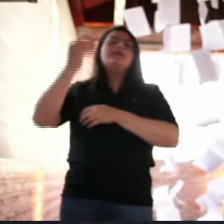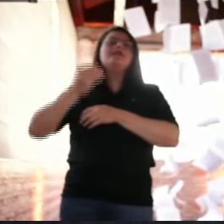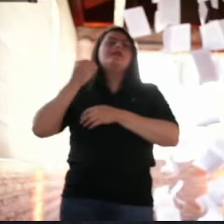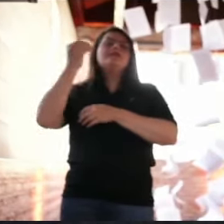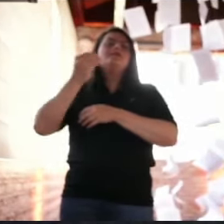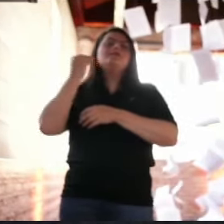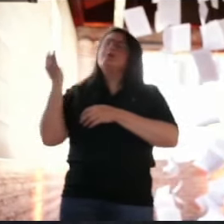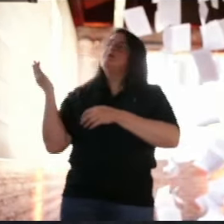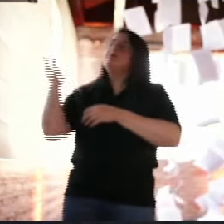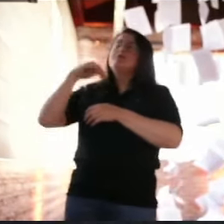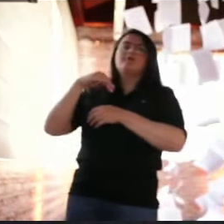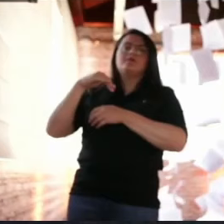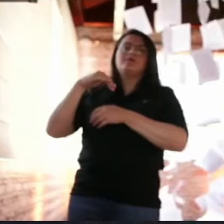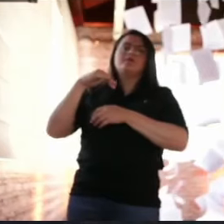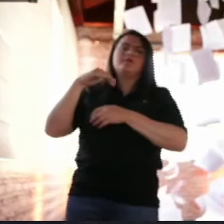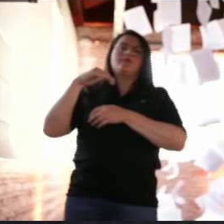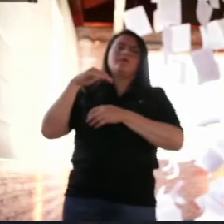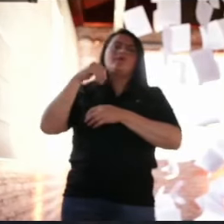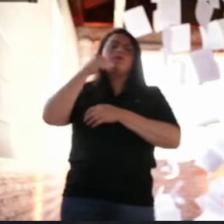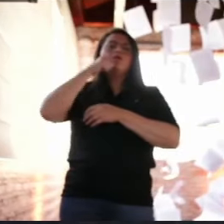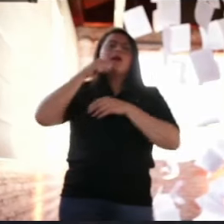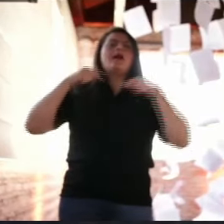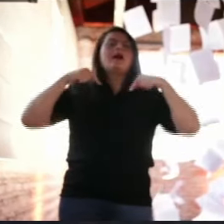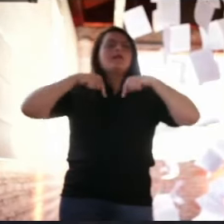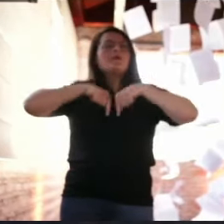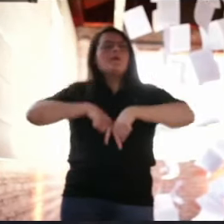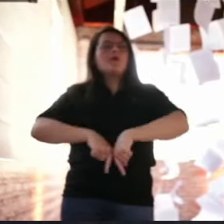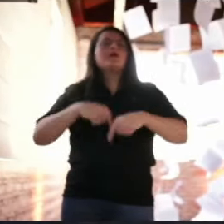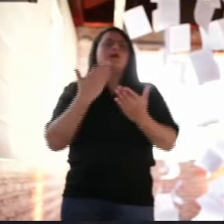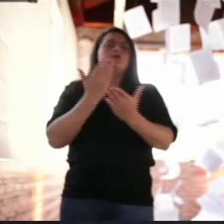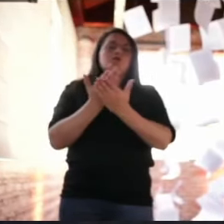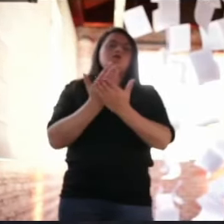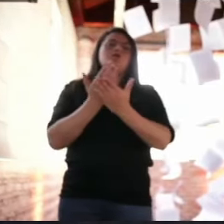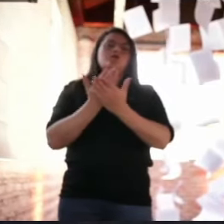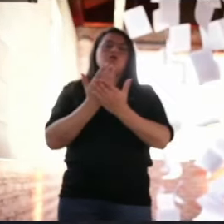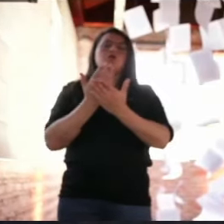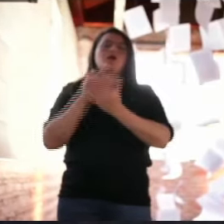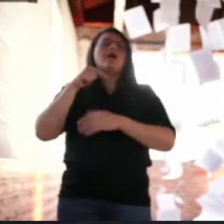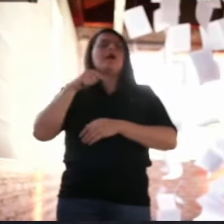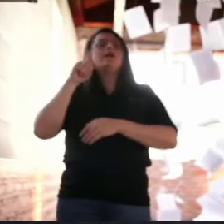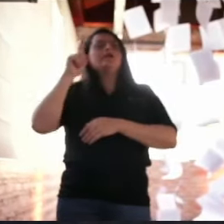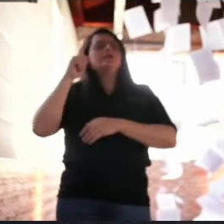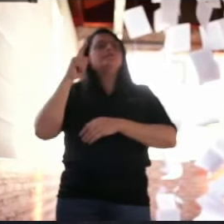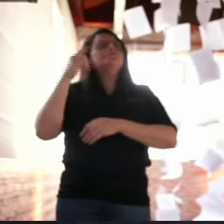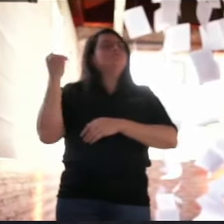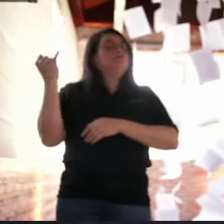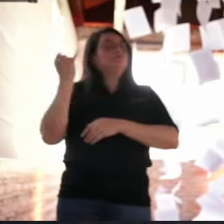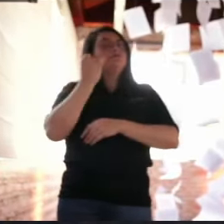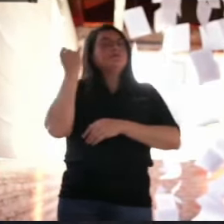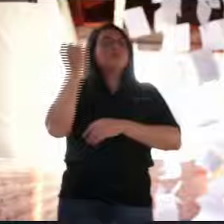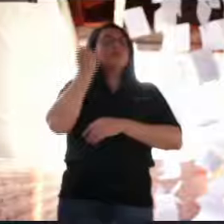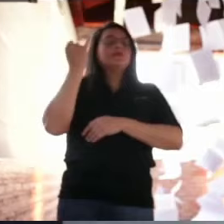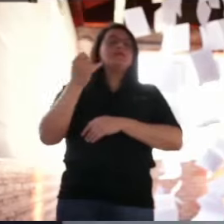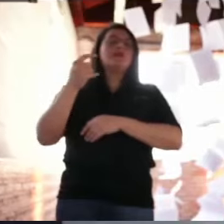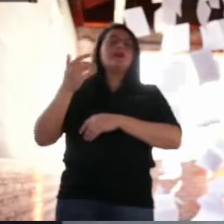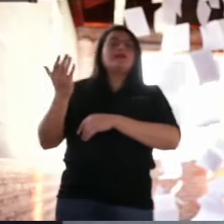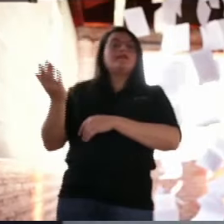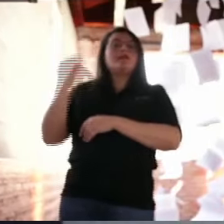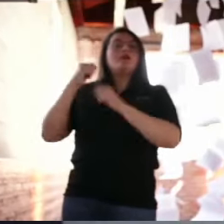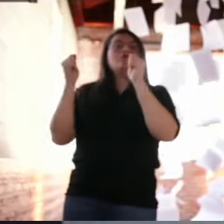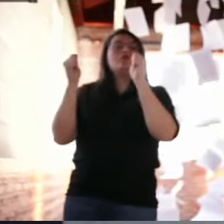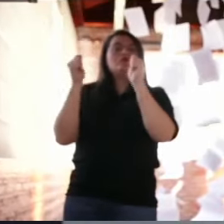pela Margarete Meat essa antropóloga super importante que traz o estudo